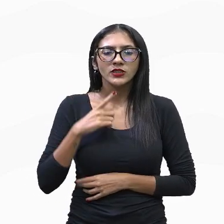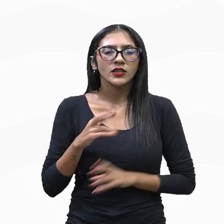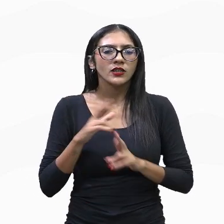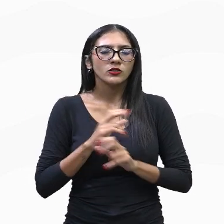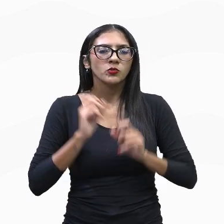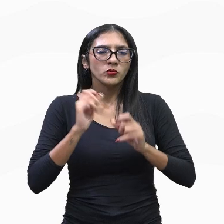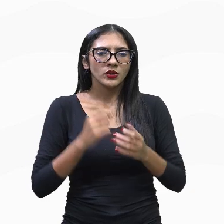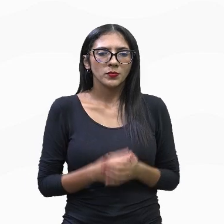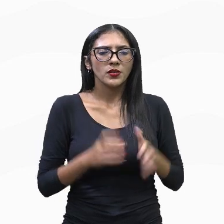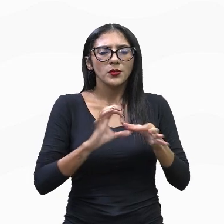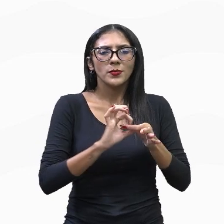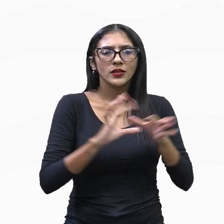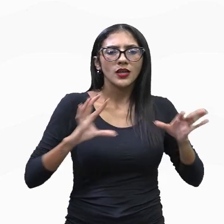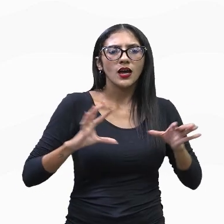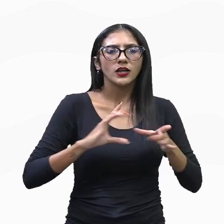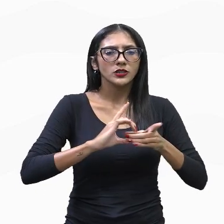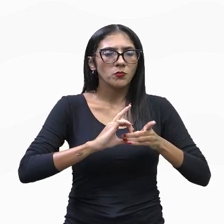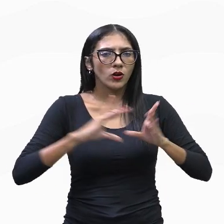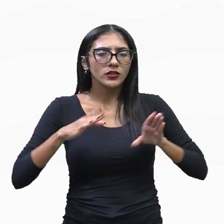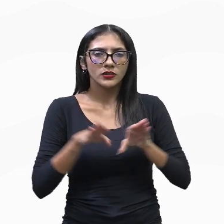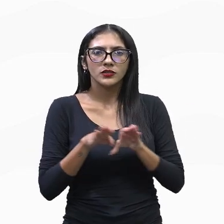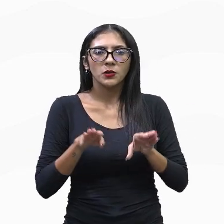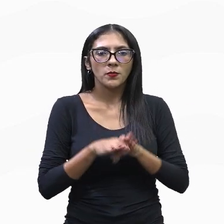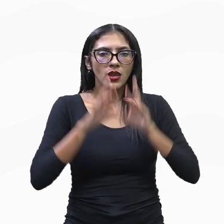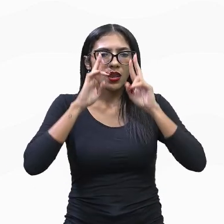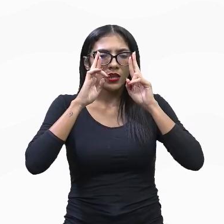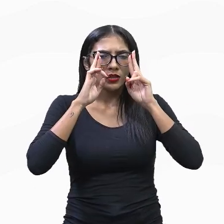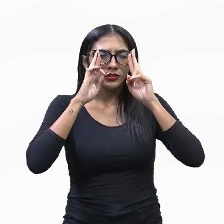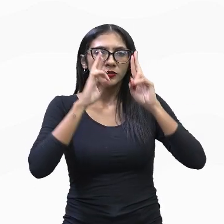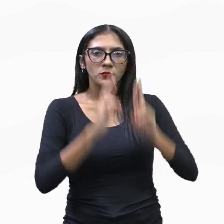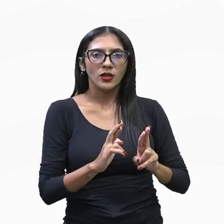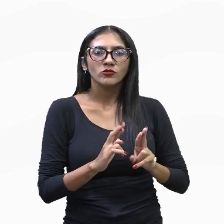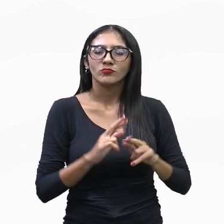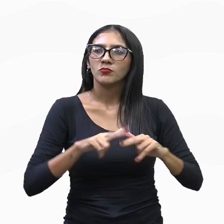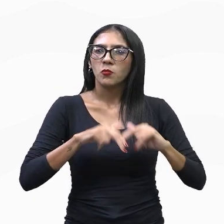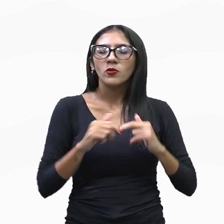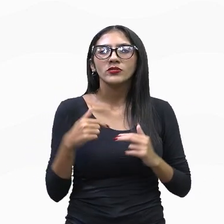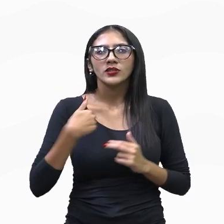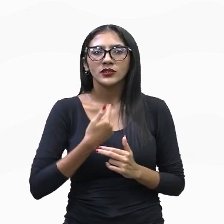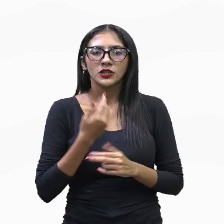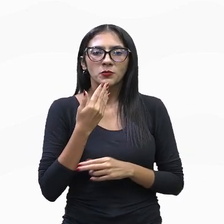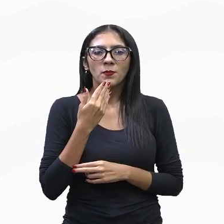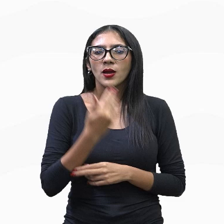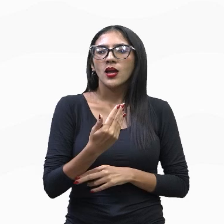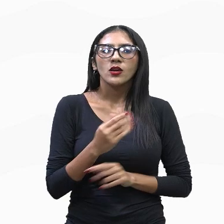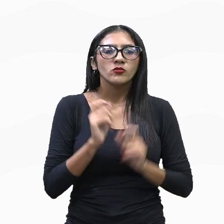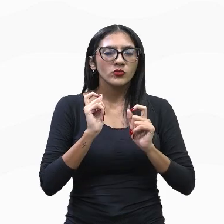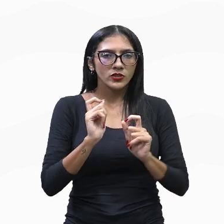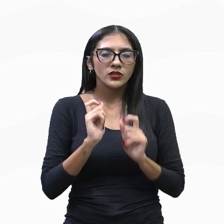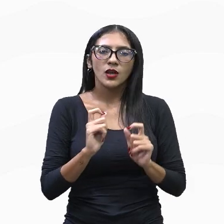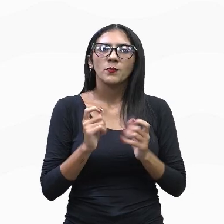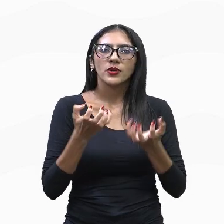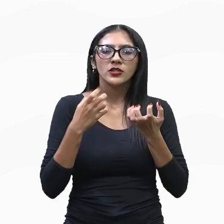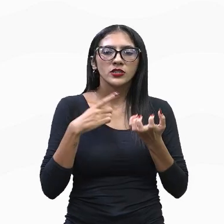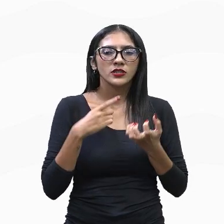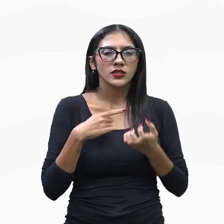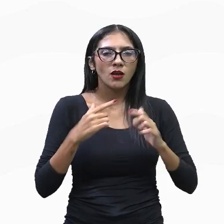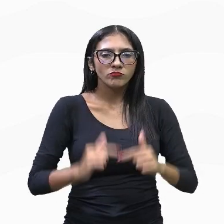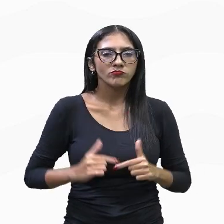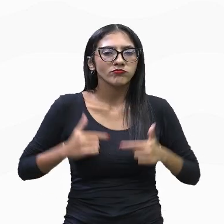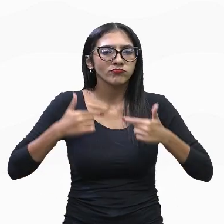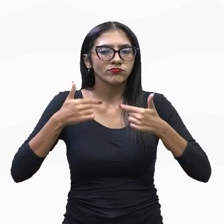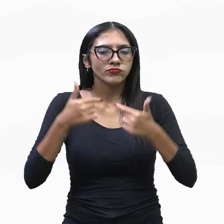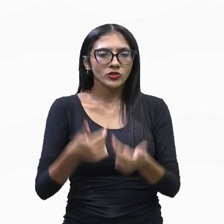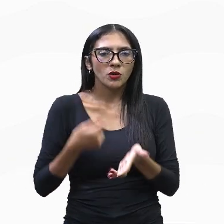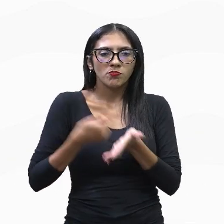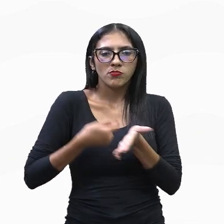Liberdade, democracia e respeito. Para isso que nós levantamos nosso braço, porque queremos a voz, queremos falar, é a